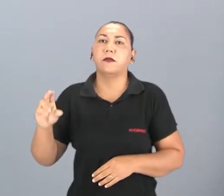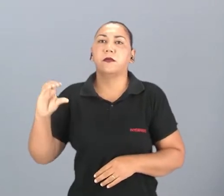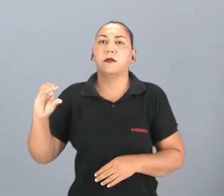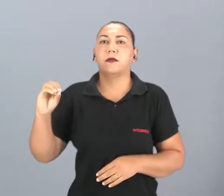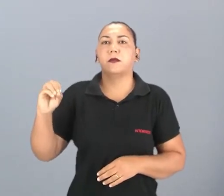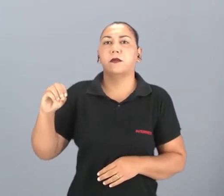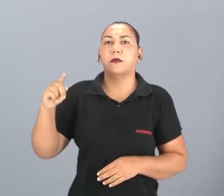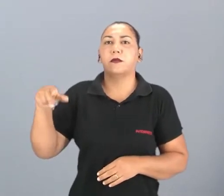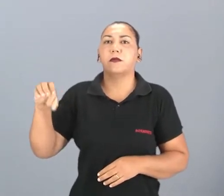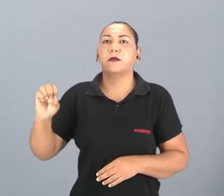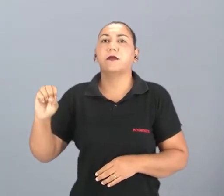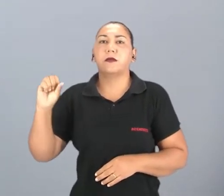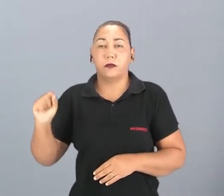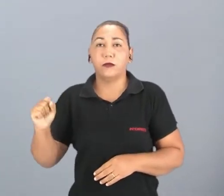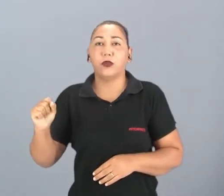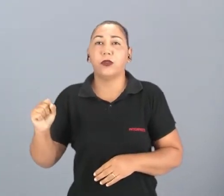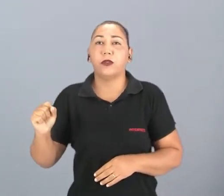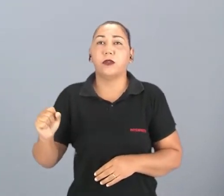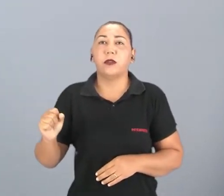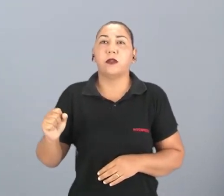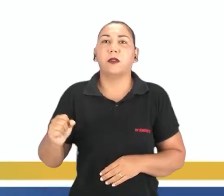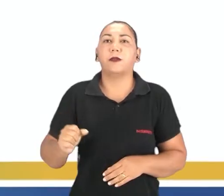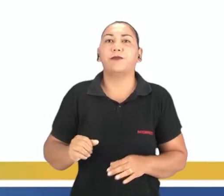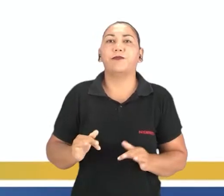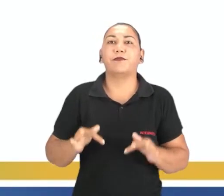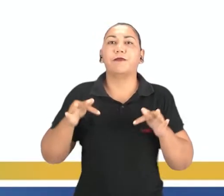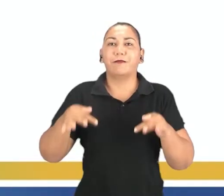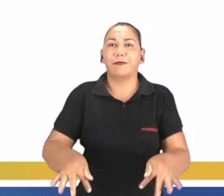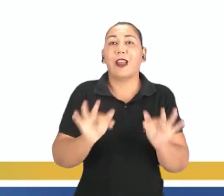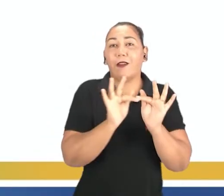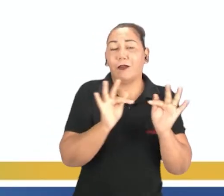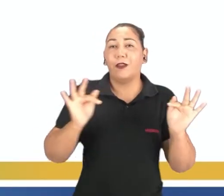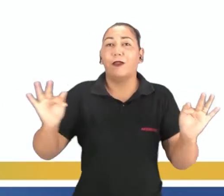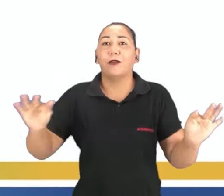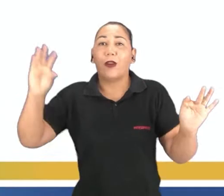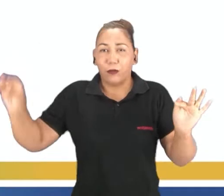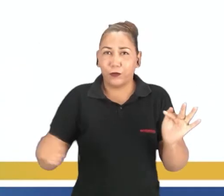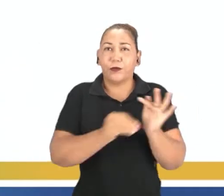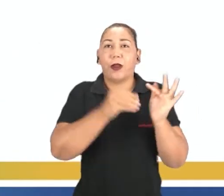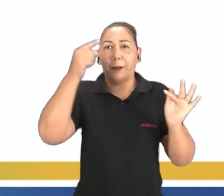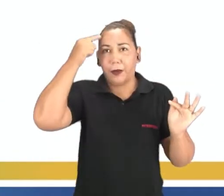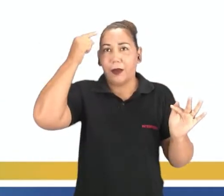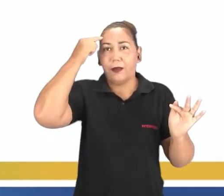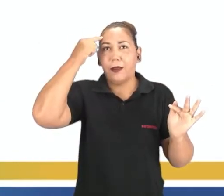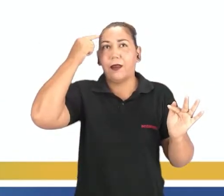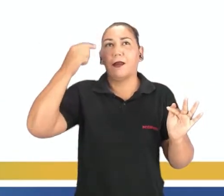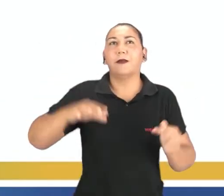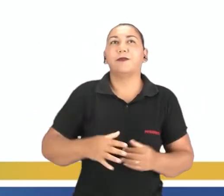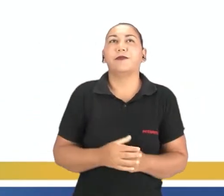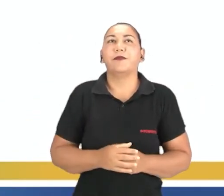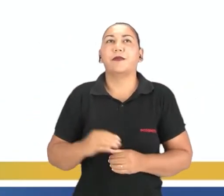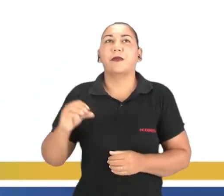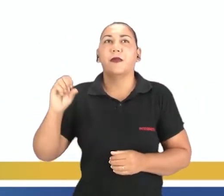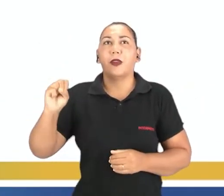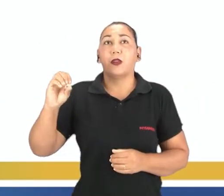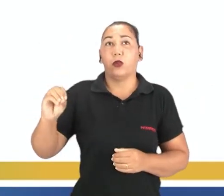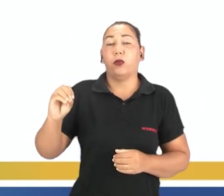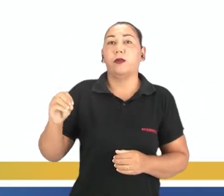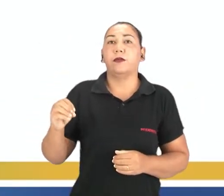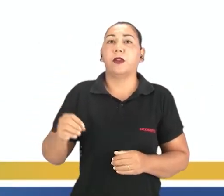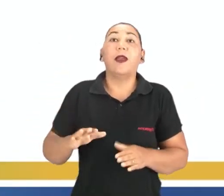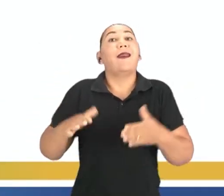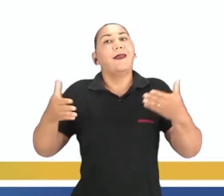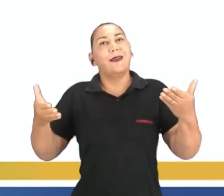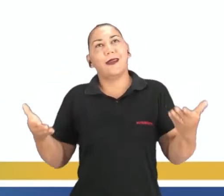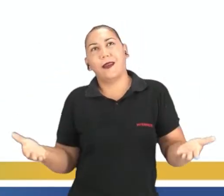para concluir uma frase ou um pensamento. Exemplo, sou, então, por isso, quando você escreve uma redação, você vai